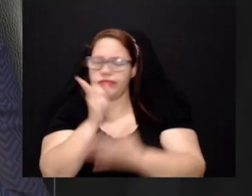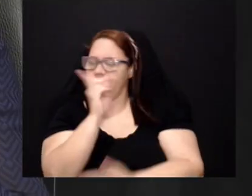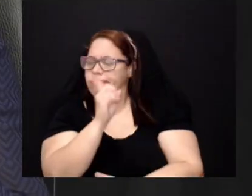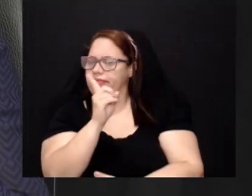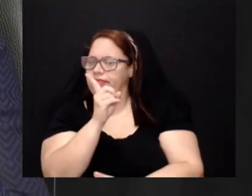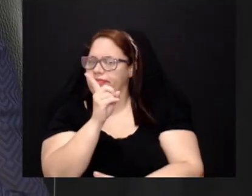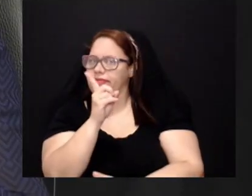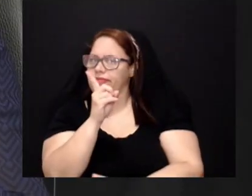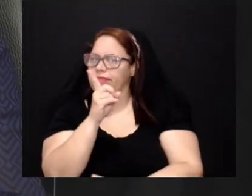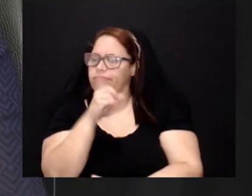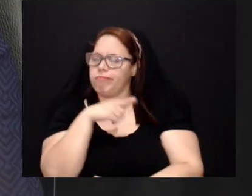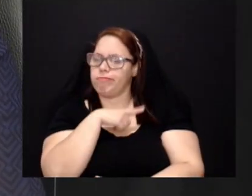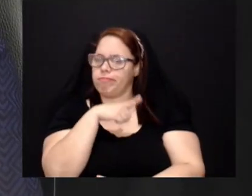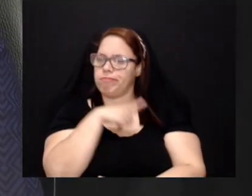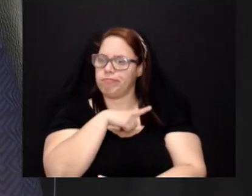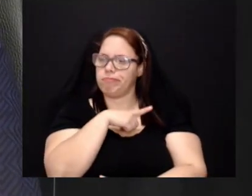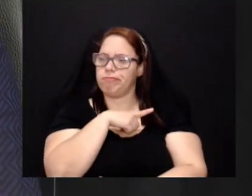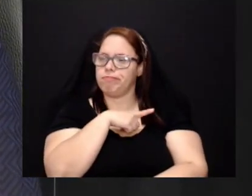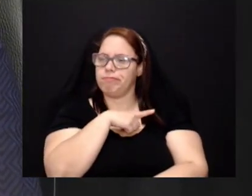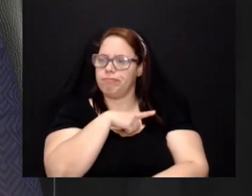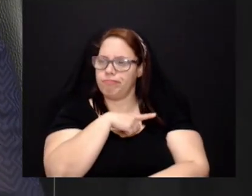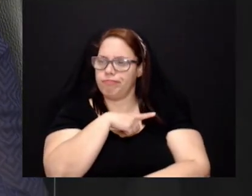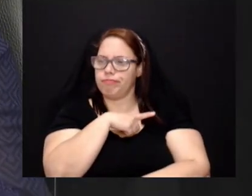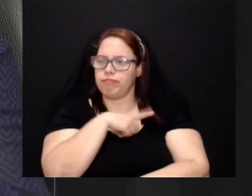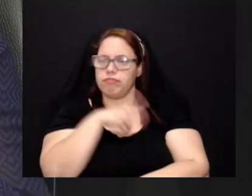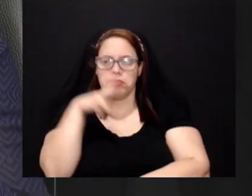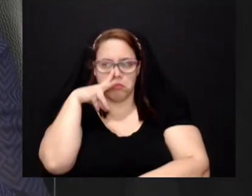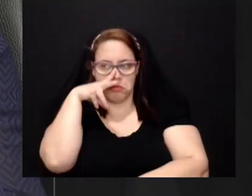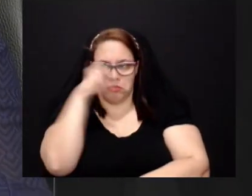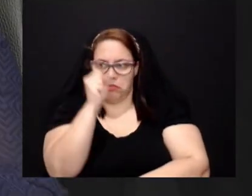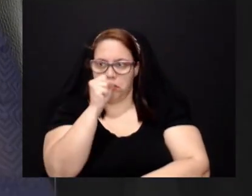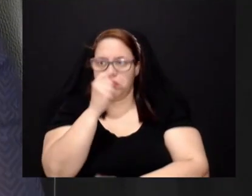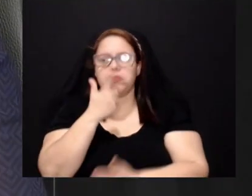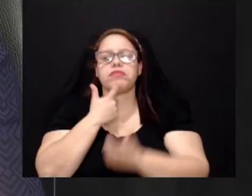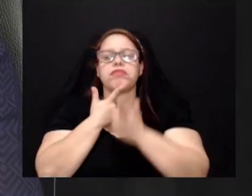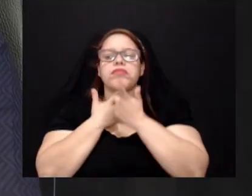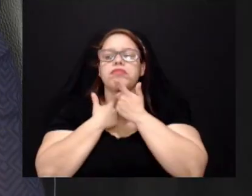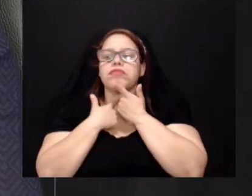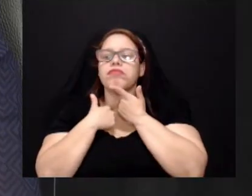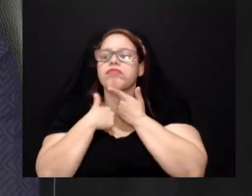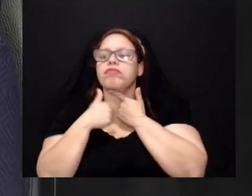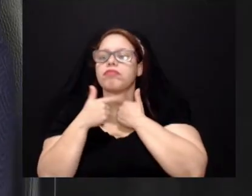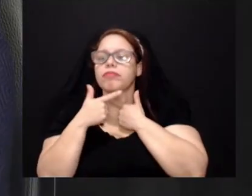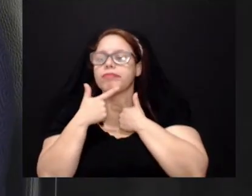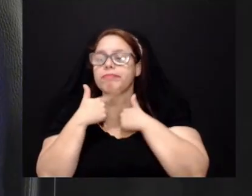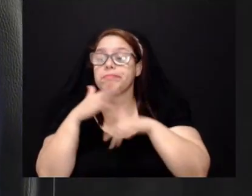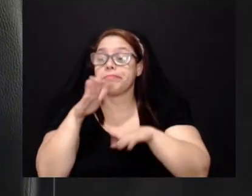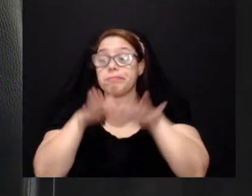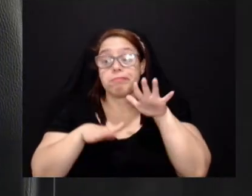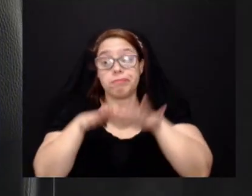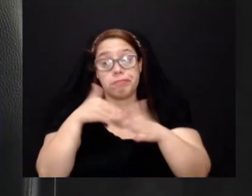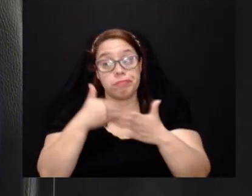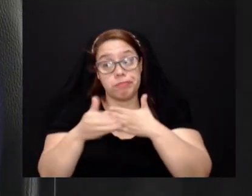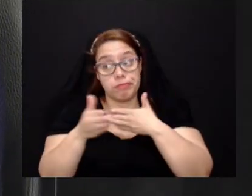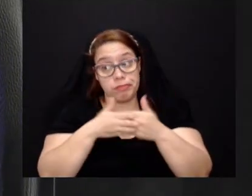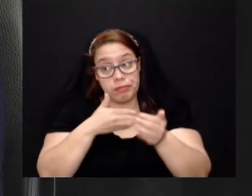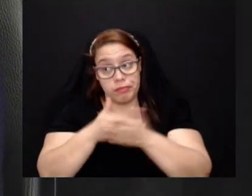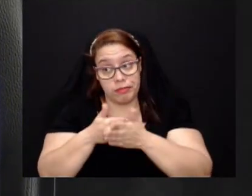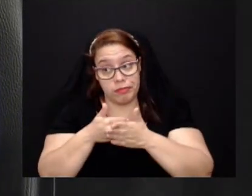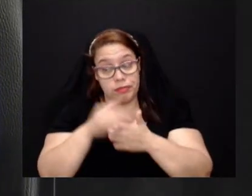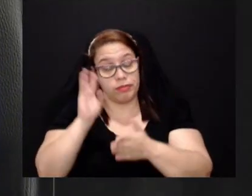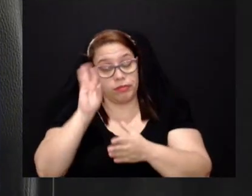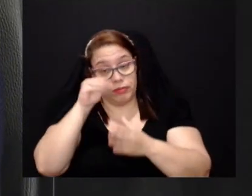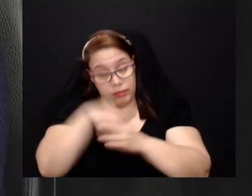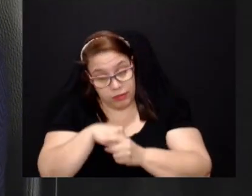ter essa força de vontade de, apesar de qualquer coisa, você estar ali. Assim, você entender que